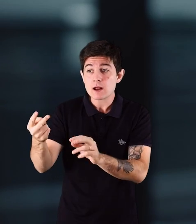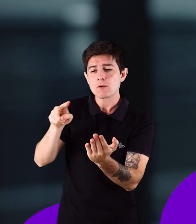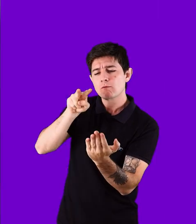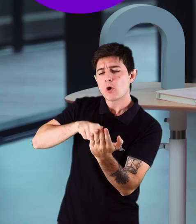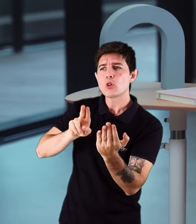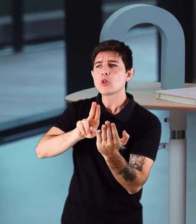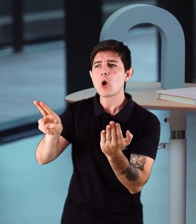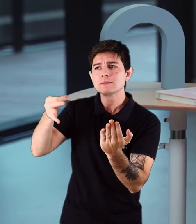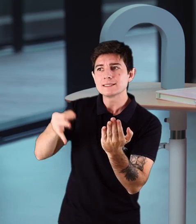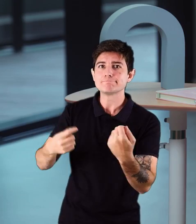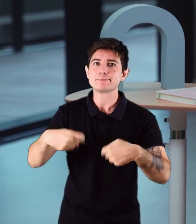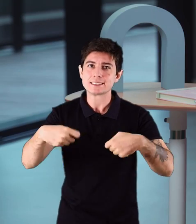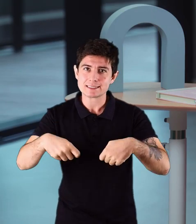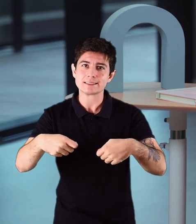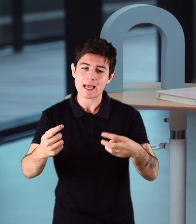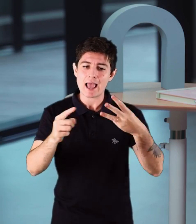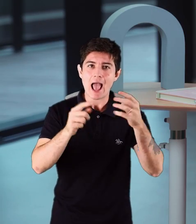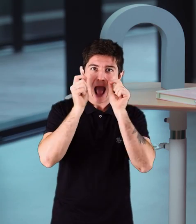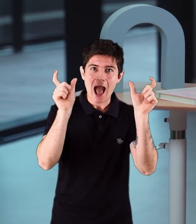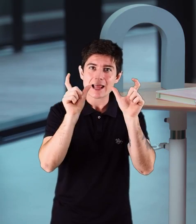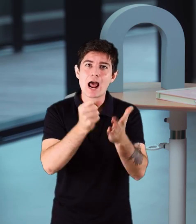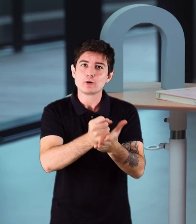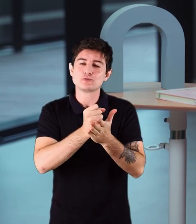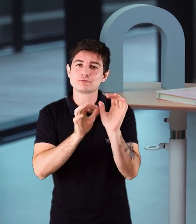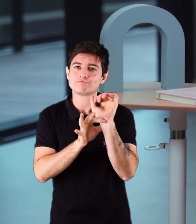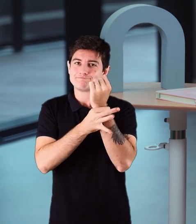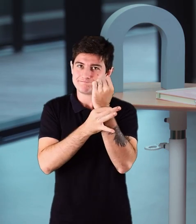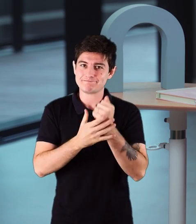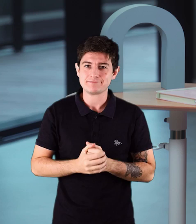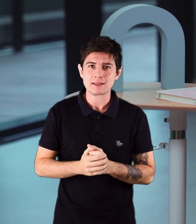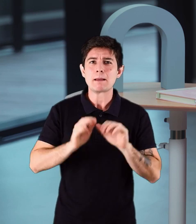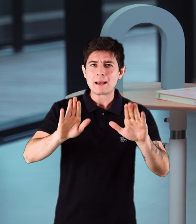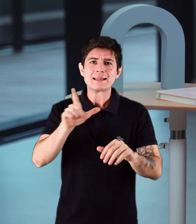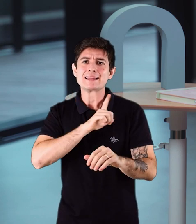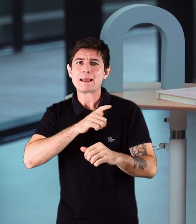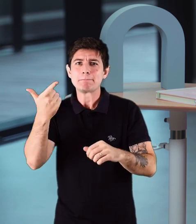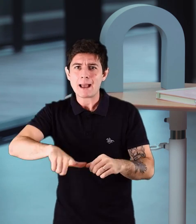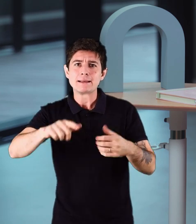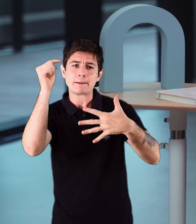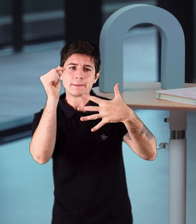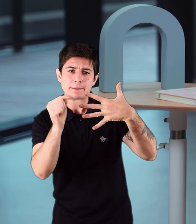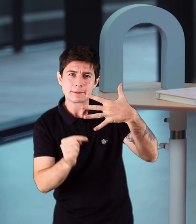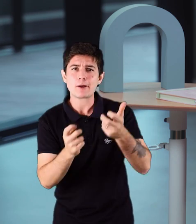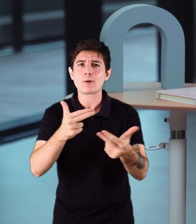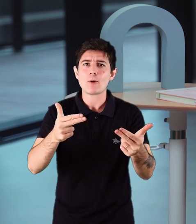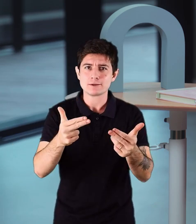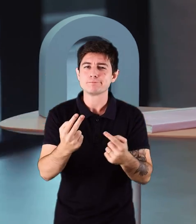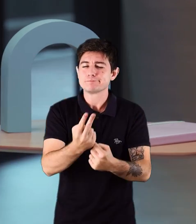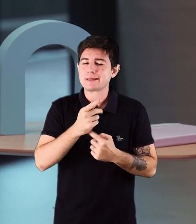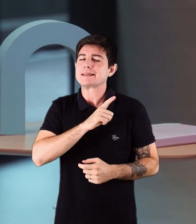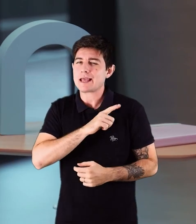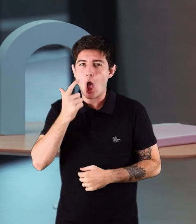proteger. Existem muitas outras ferramentas dentro do Pack de Proteção que trabalham o tempo todo para garantir a segurança de todos os clientes do